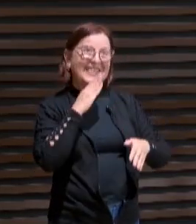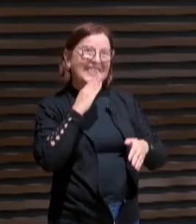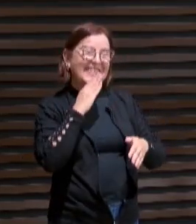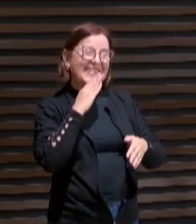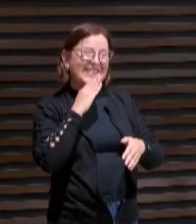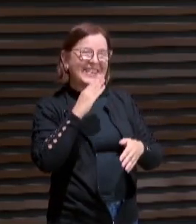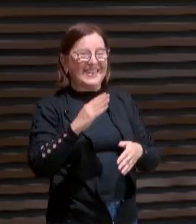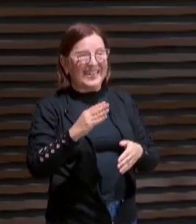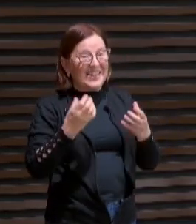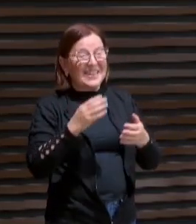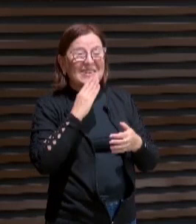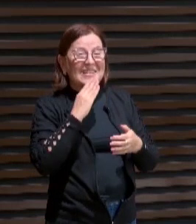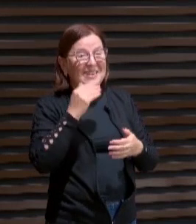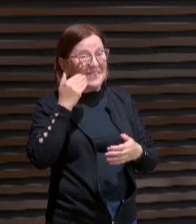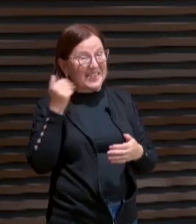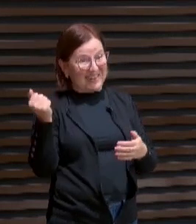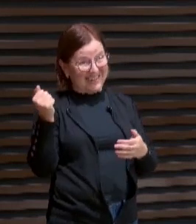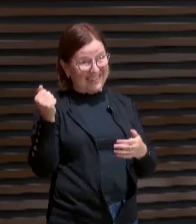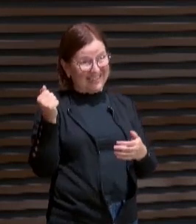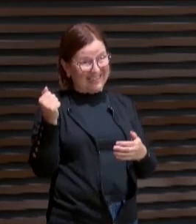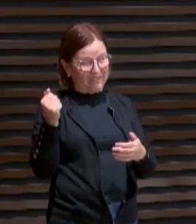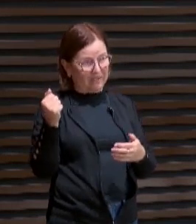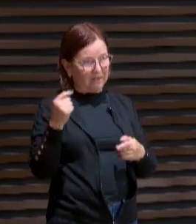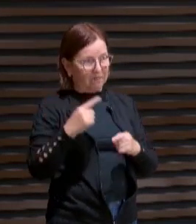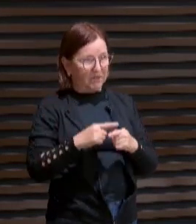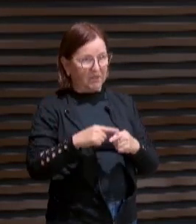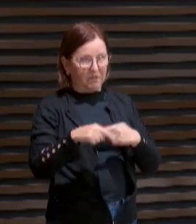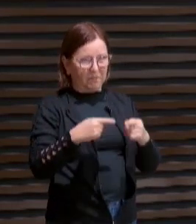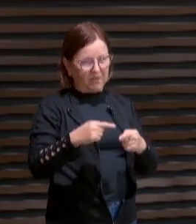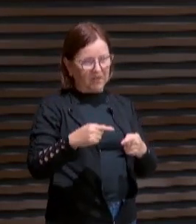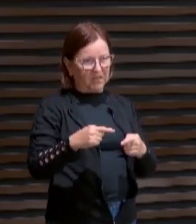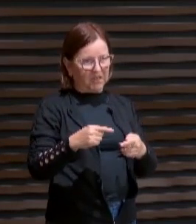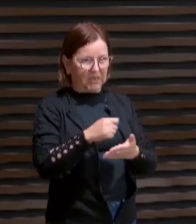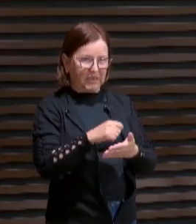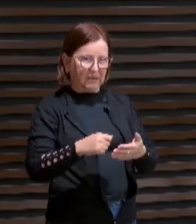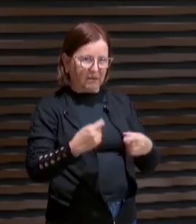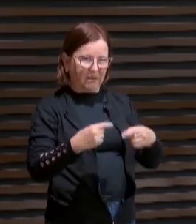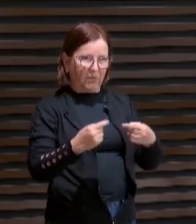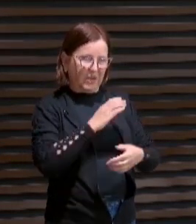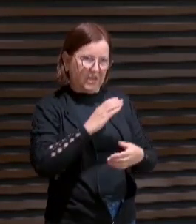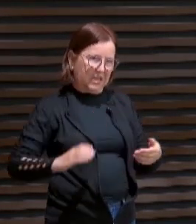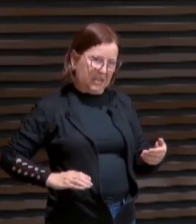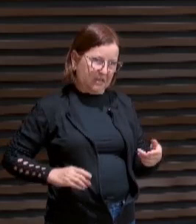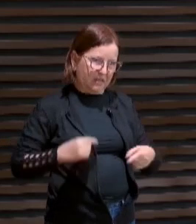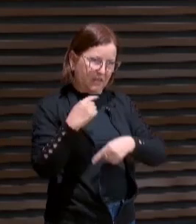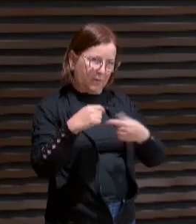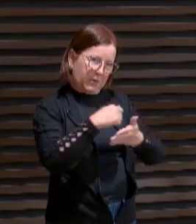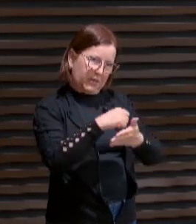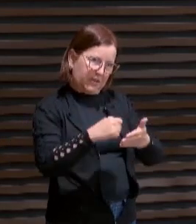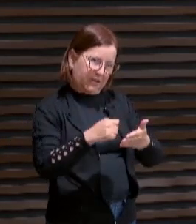melhor. Porque depois de você escrever o Anticristo, depois de você escrever Assim Falava